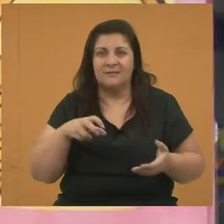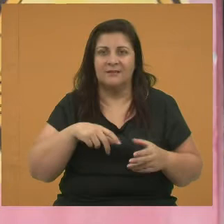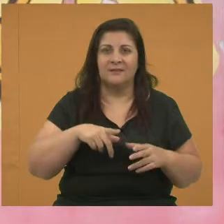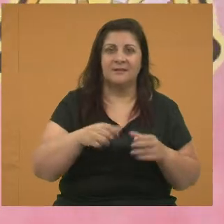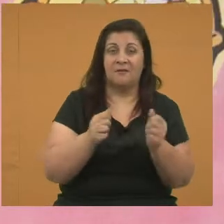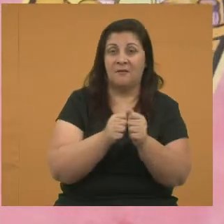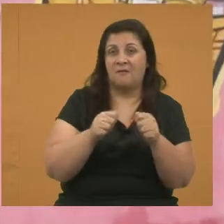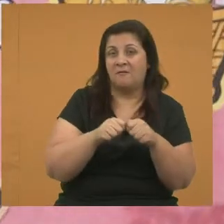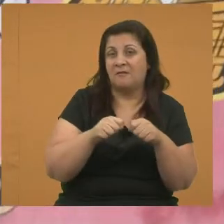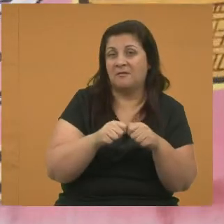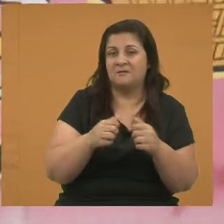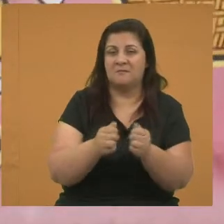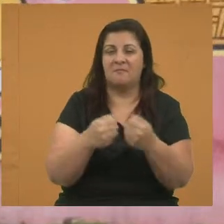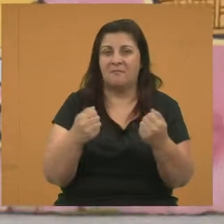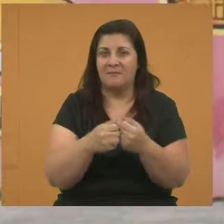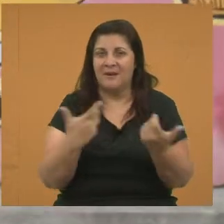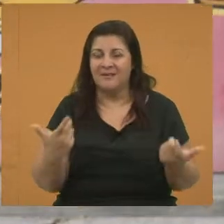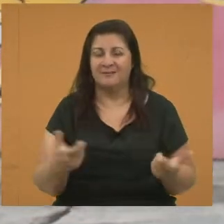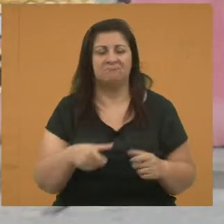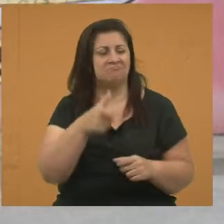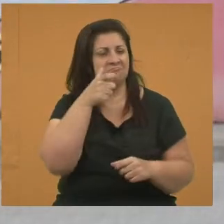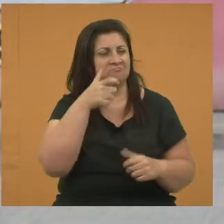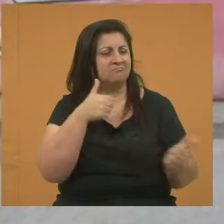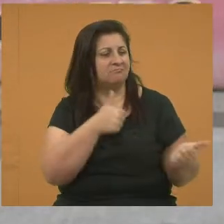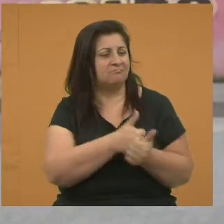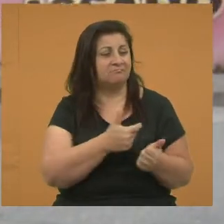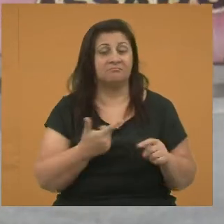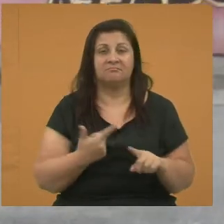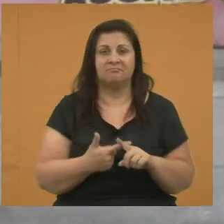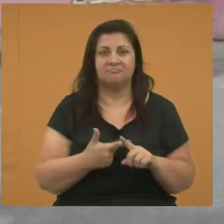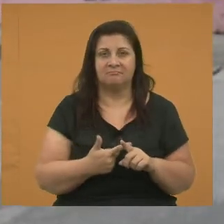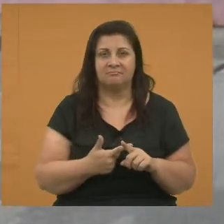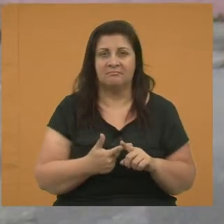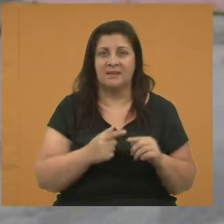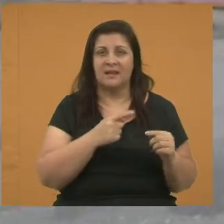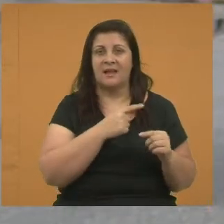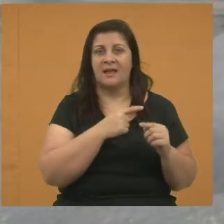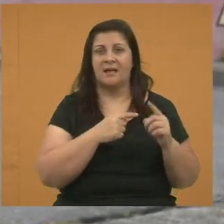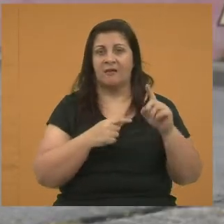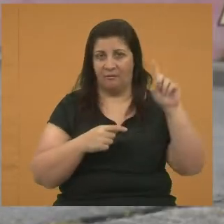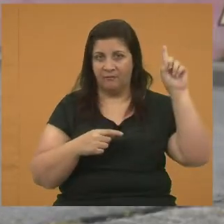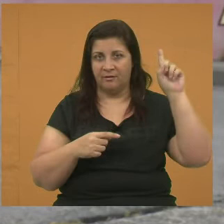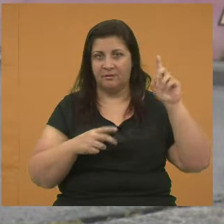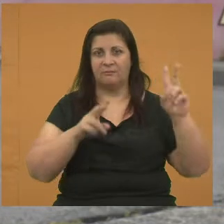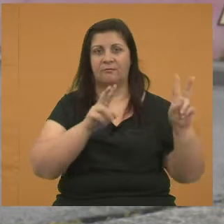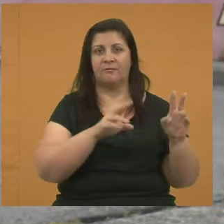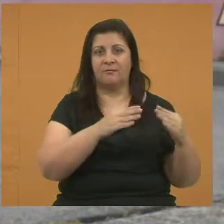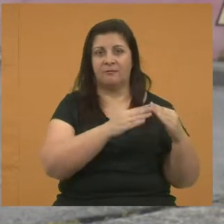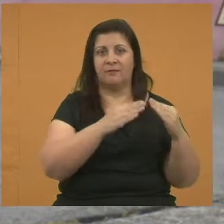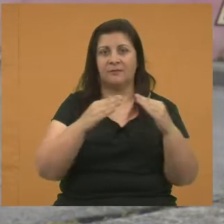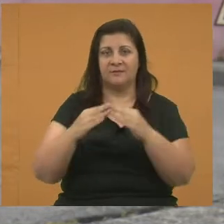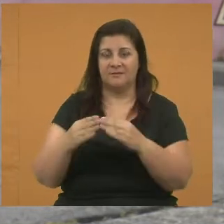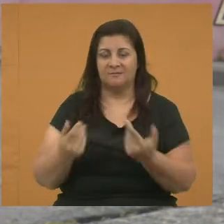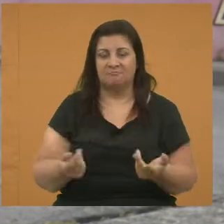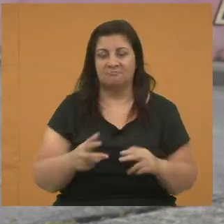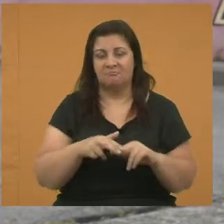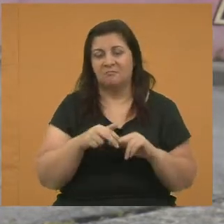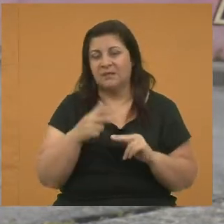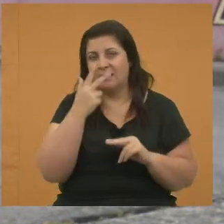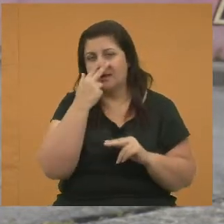pessoas. E a gente tem acompanhado isso muito de perto, Vera, porque eu sou o seu vizinho ali, eu conheço da tua trajetória. Por isso que eu acho